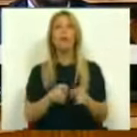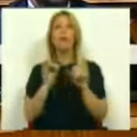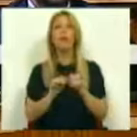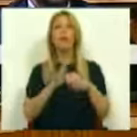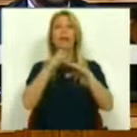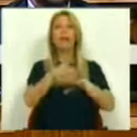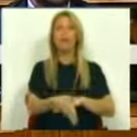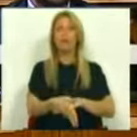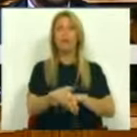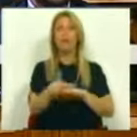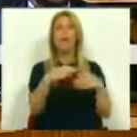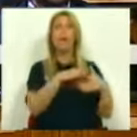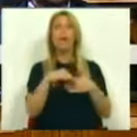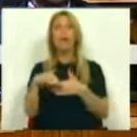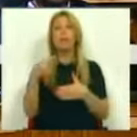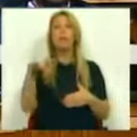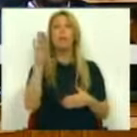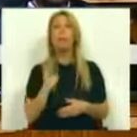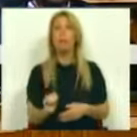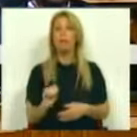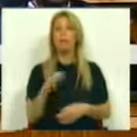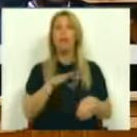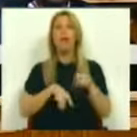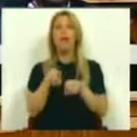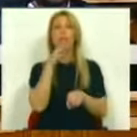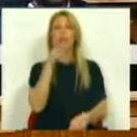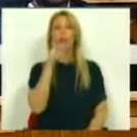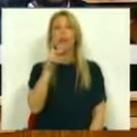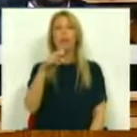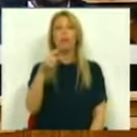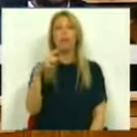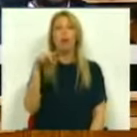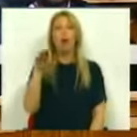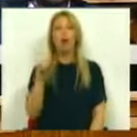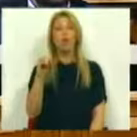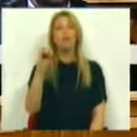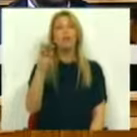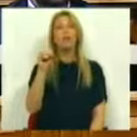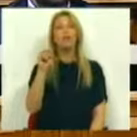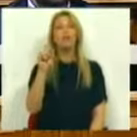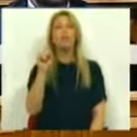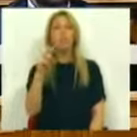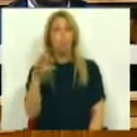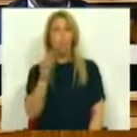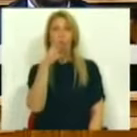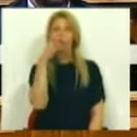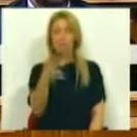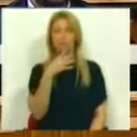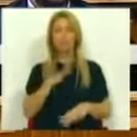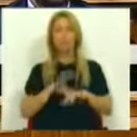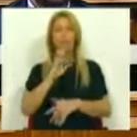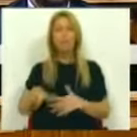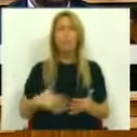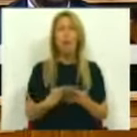aqui a intervenção do líder do Partido Socialista, o deputado António José Seguro. Falou o Sr. deputado António José Seguro de propostas